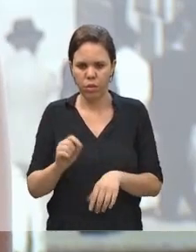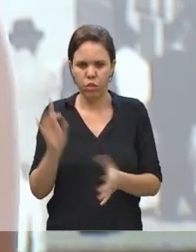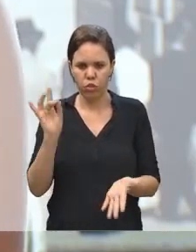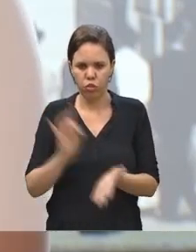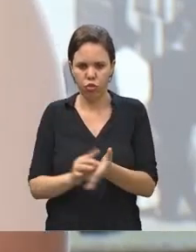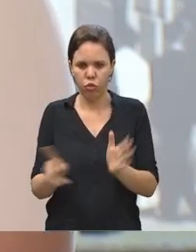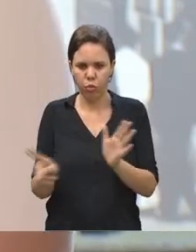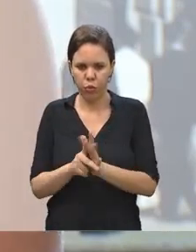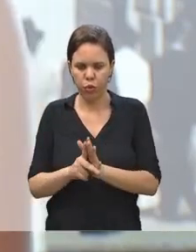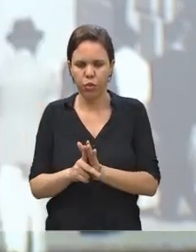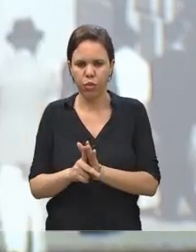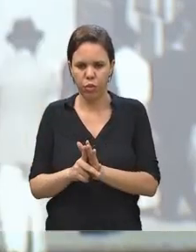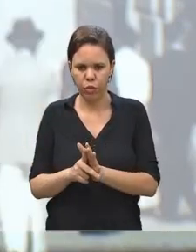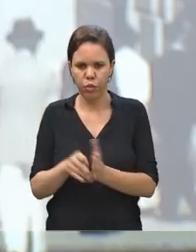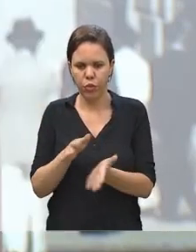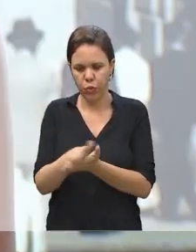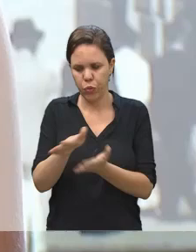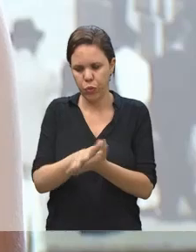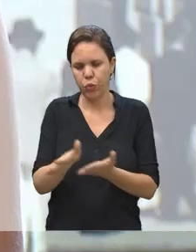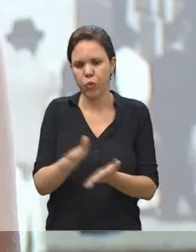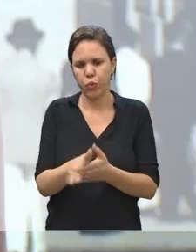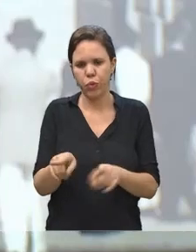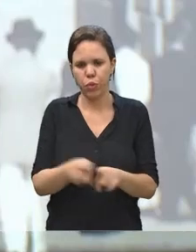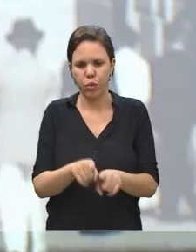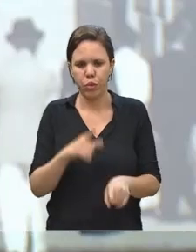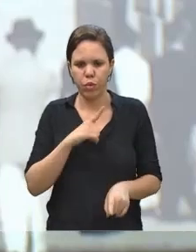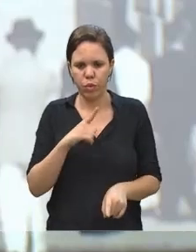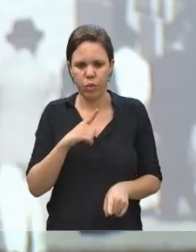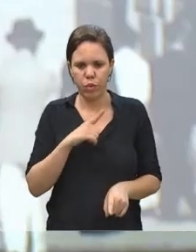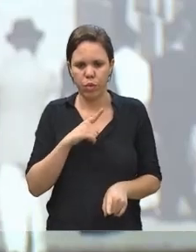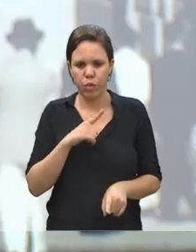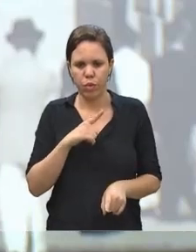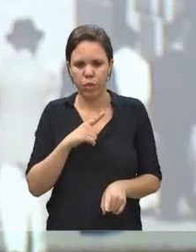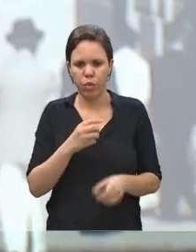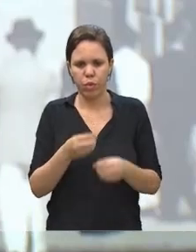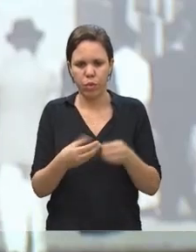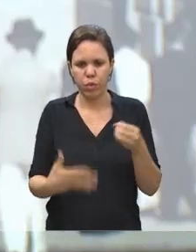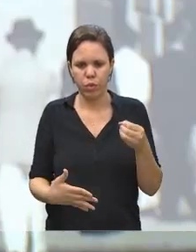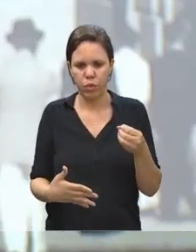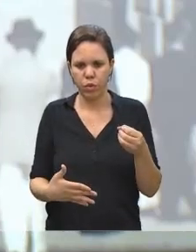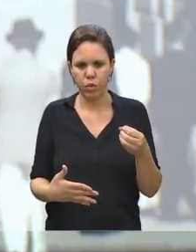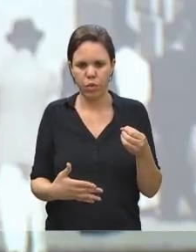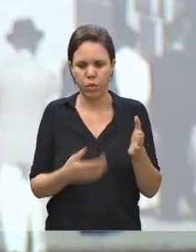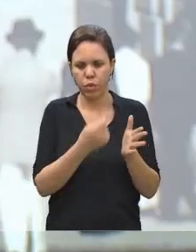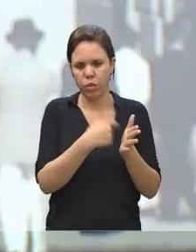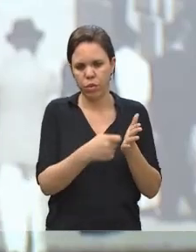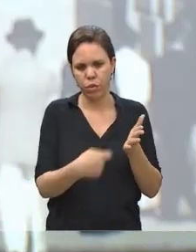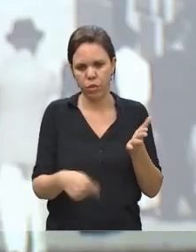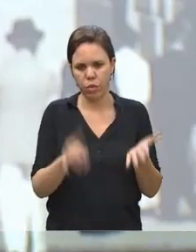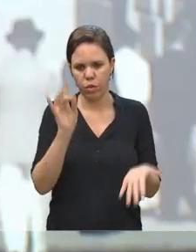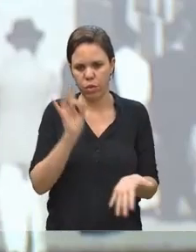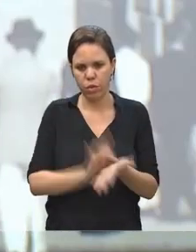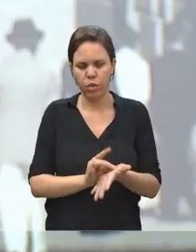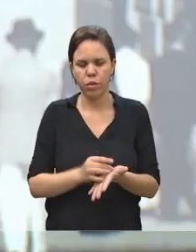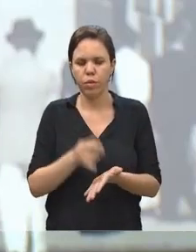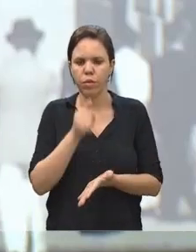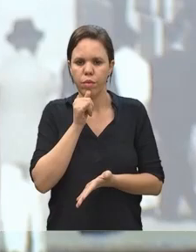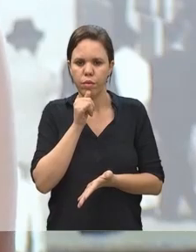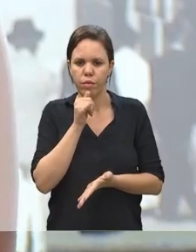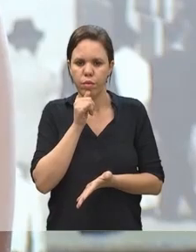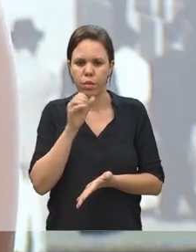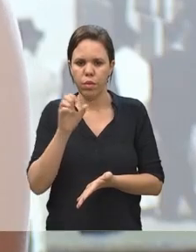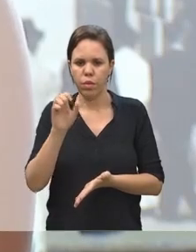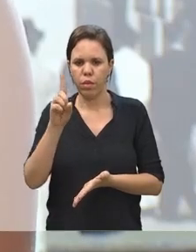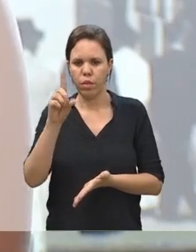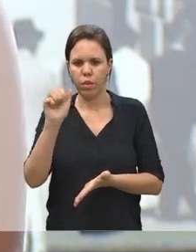obras originais de editoras. E temos também um bom acervo de manuscritos originais, como, por